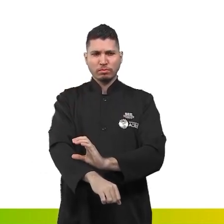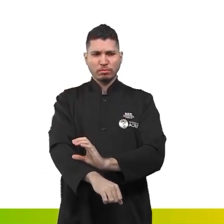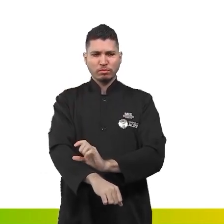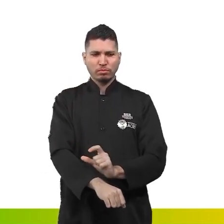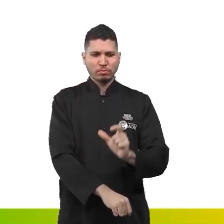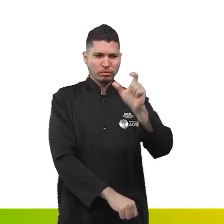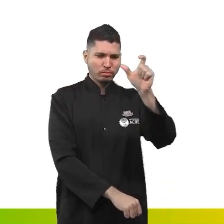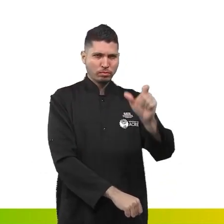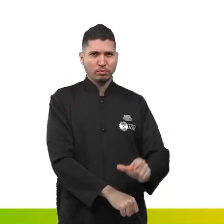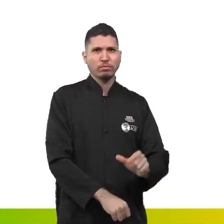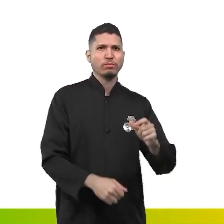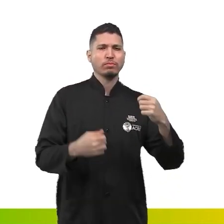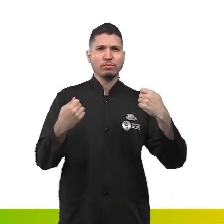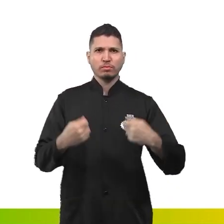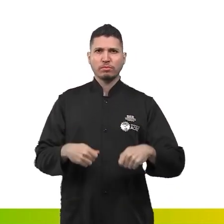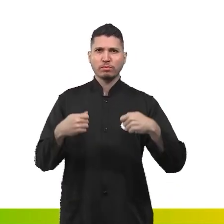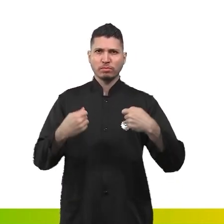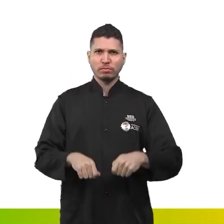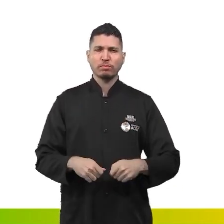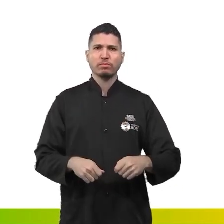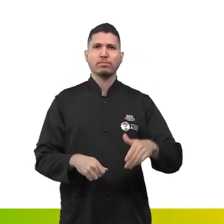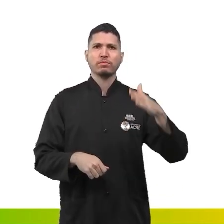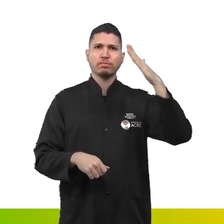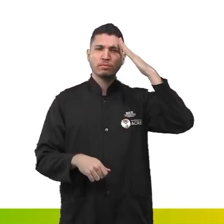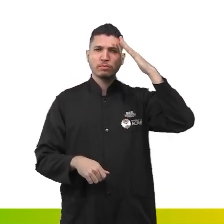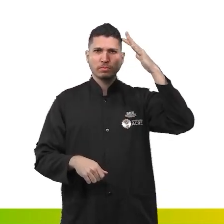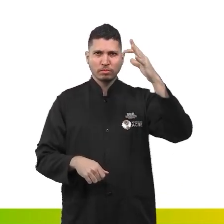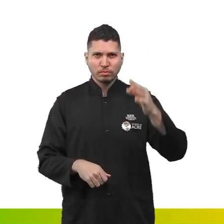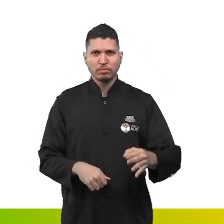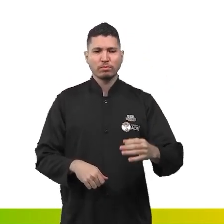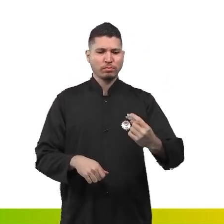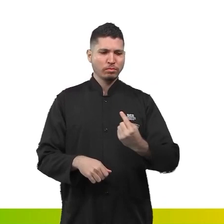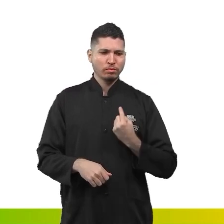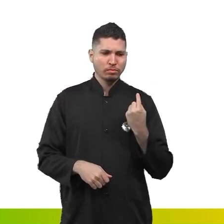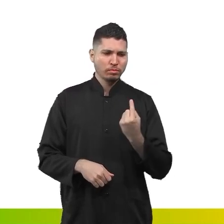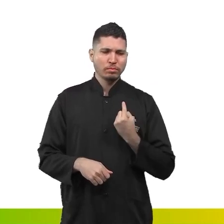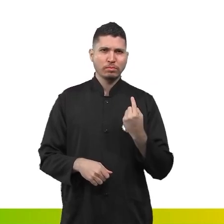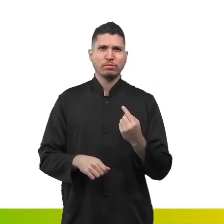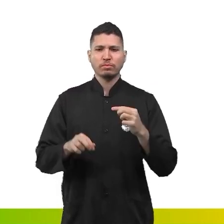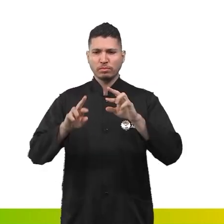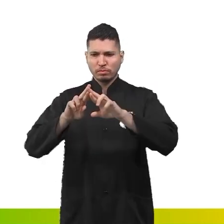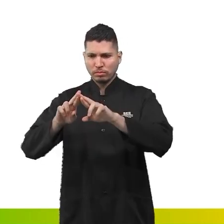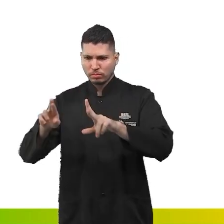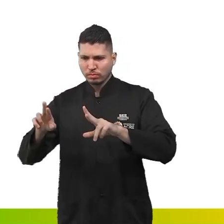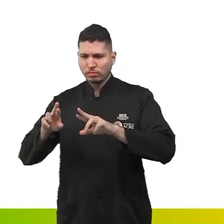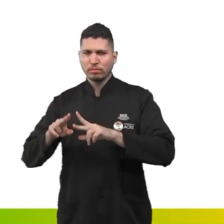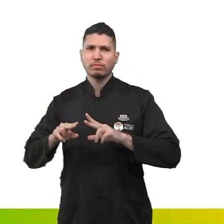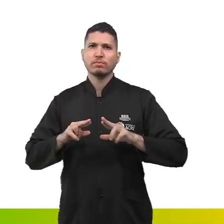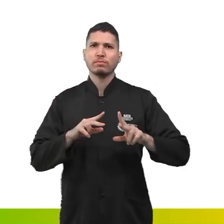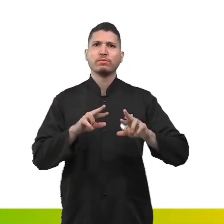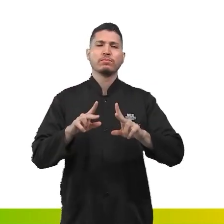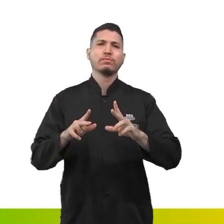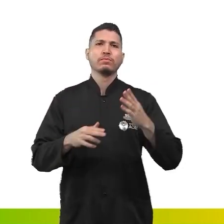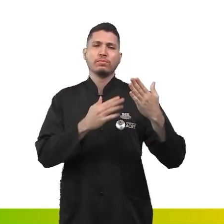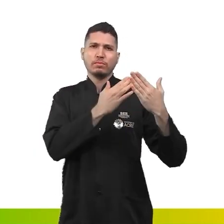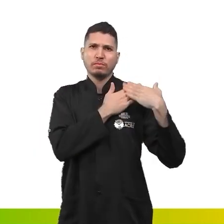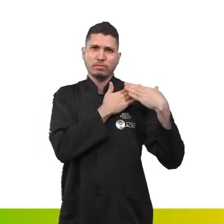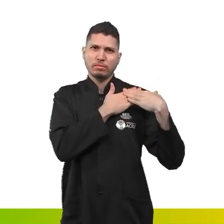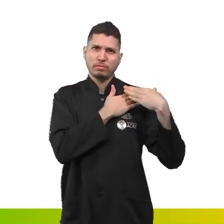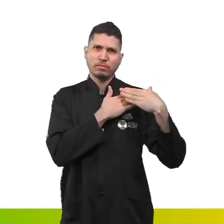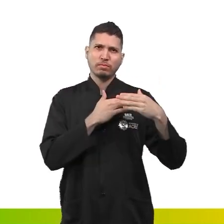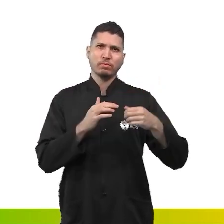como necessidade de compreensão de singularidades e diferenças, a responsabilidade